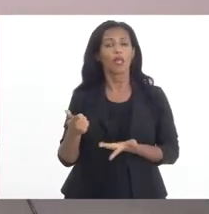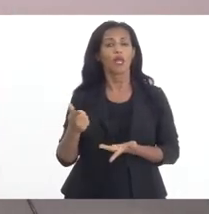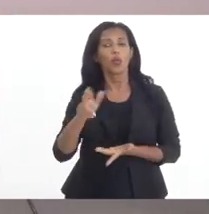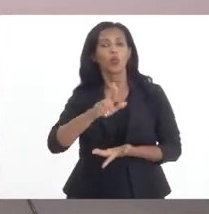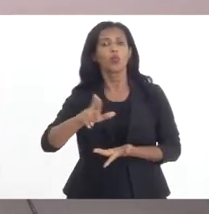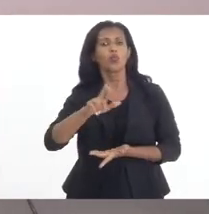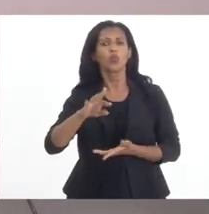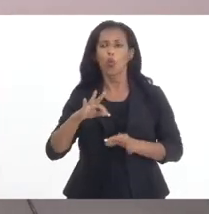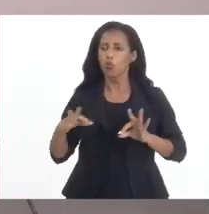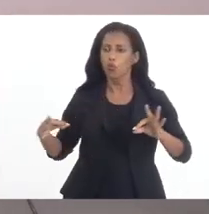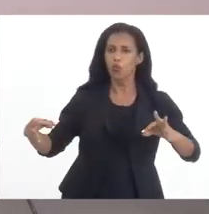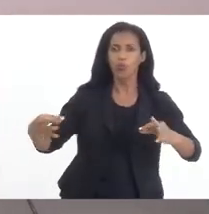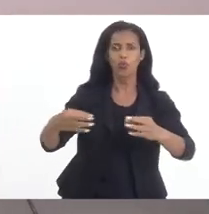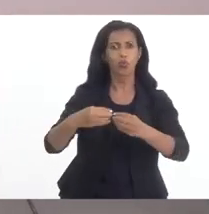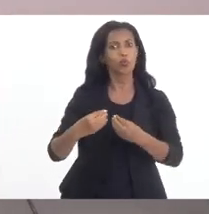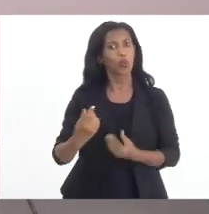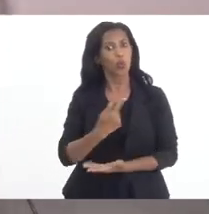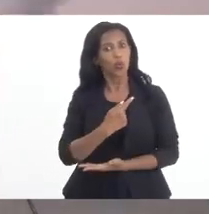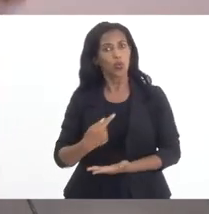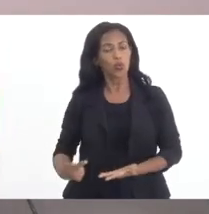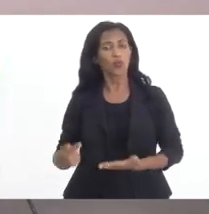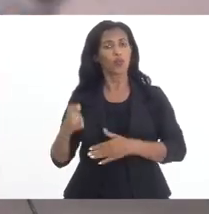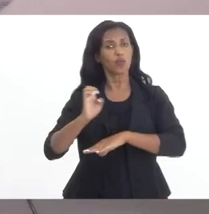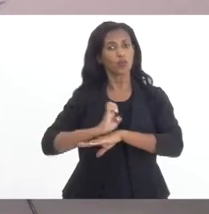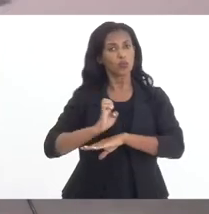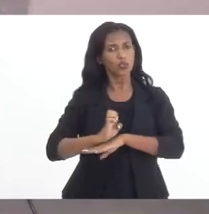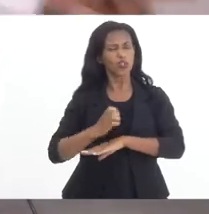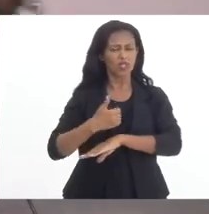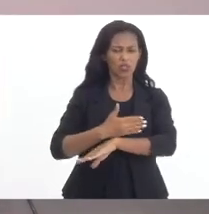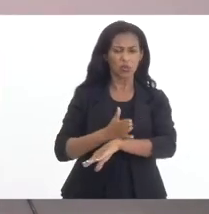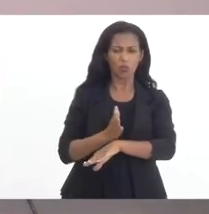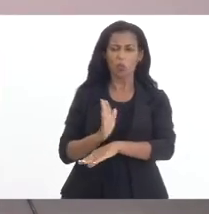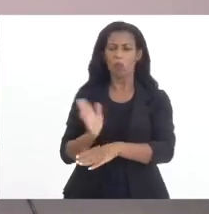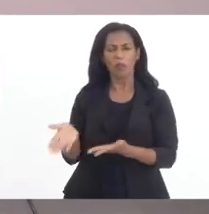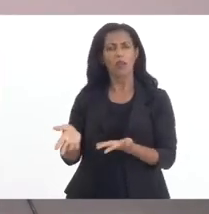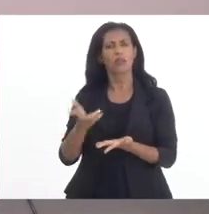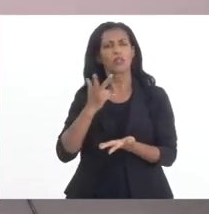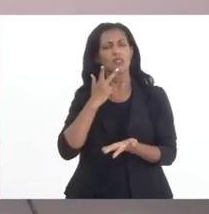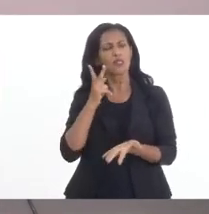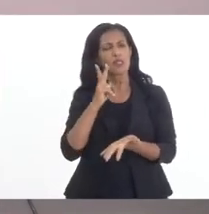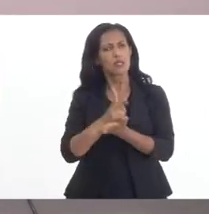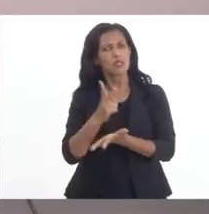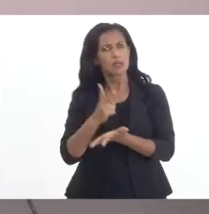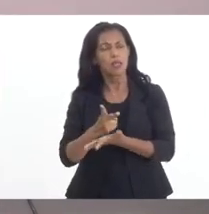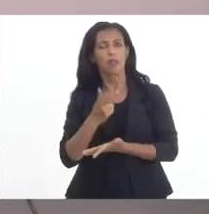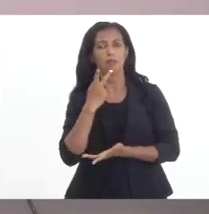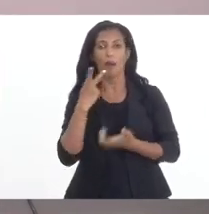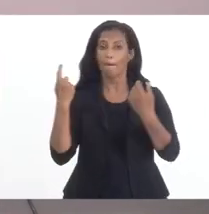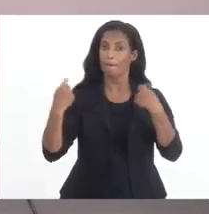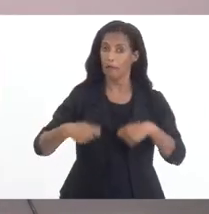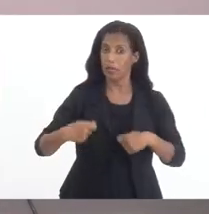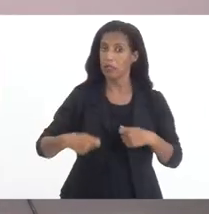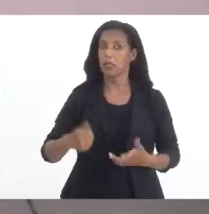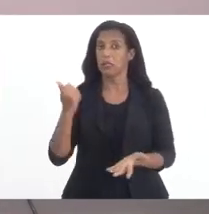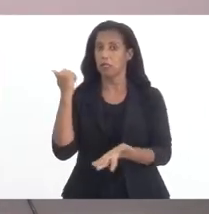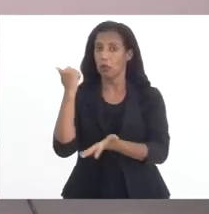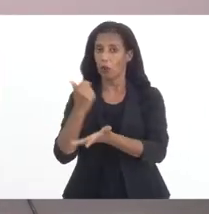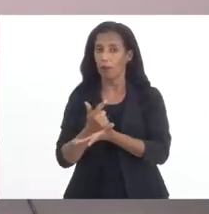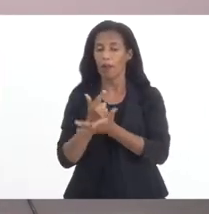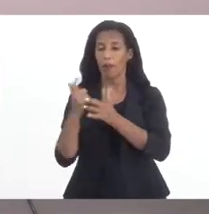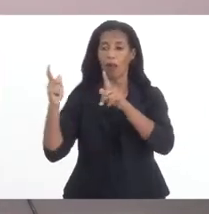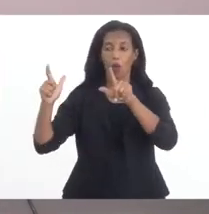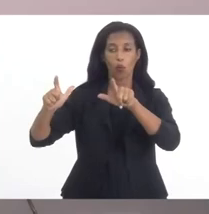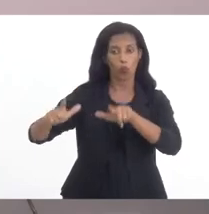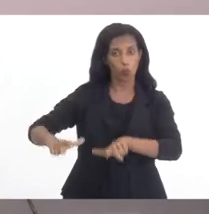área do Matadouro. E o governo do Estado, a todo momento, em vários momentos, foi sempre colocado que temos que comprar um